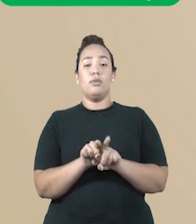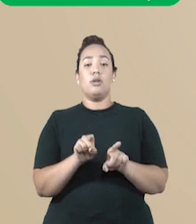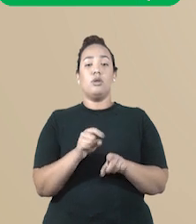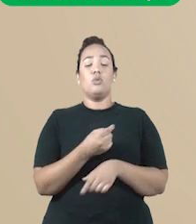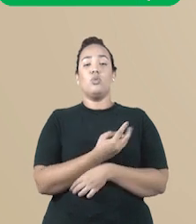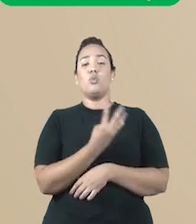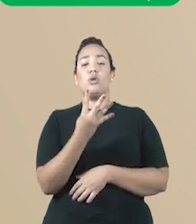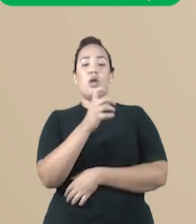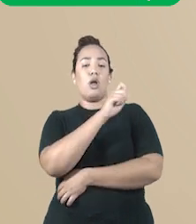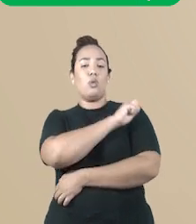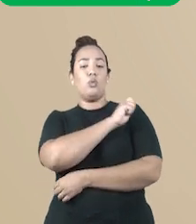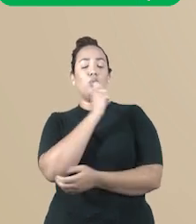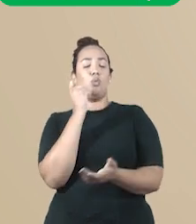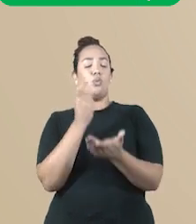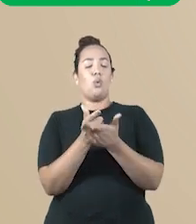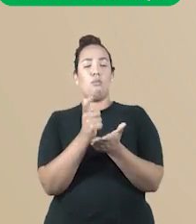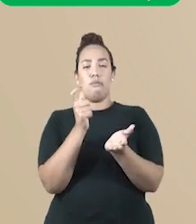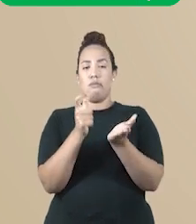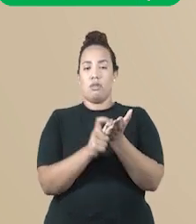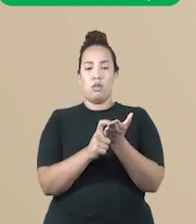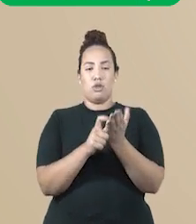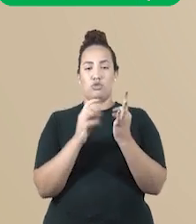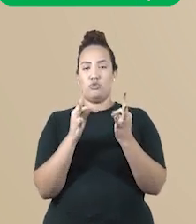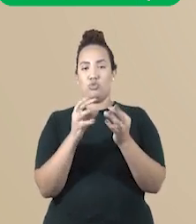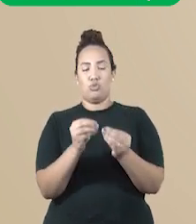alunos compraram esses bilhetes?